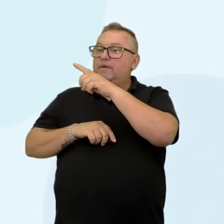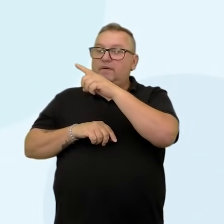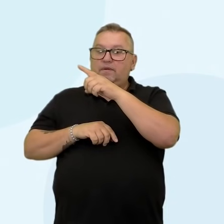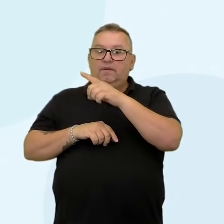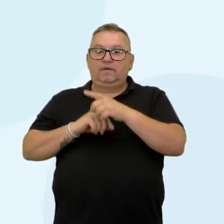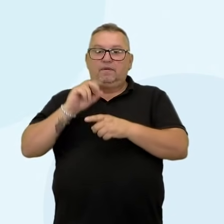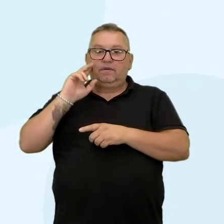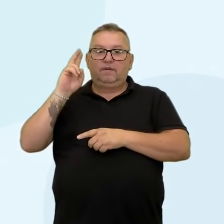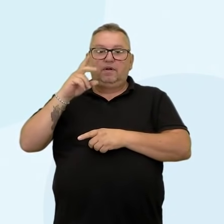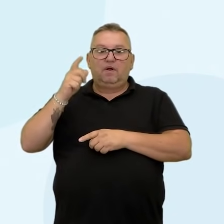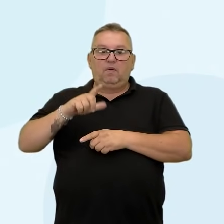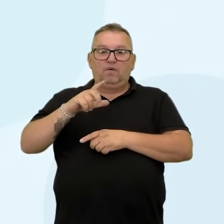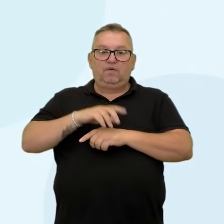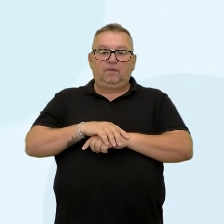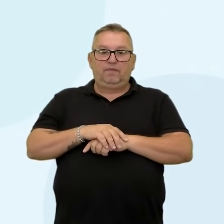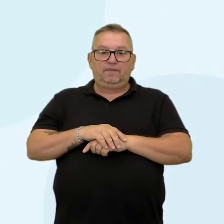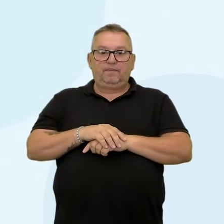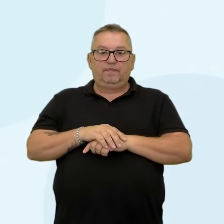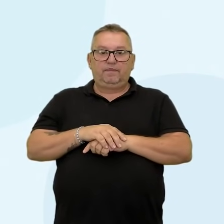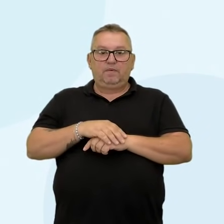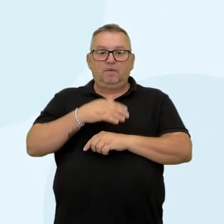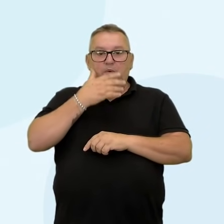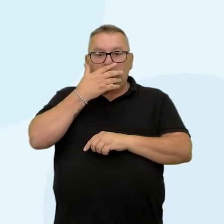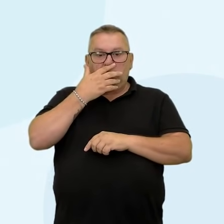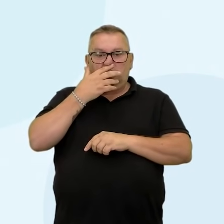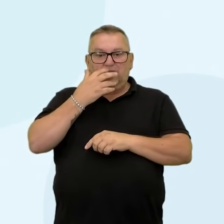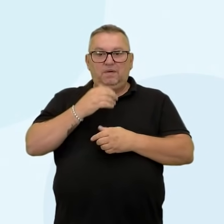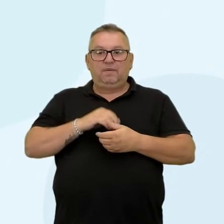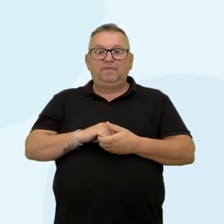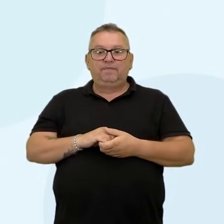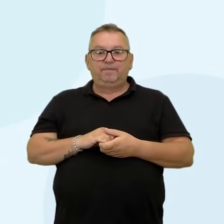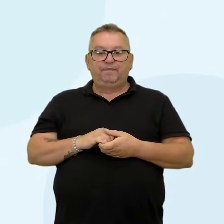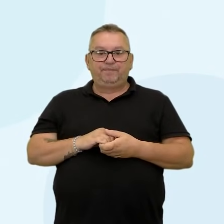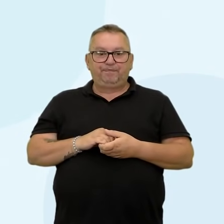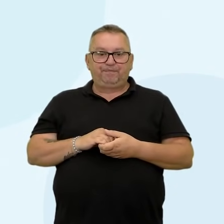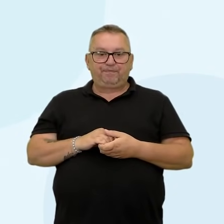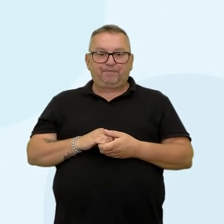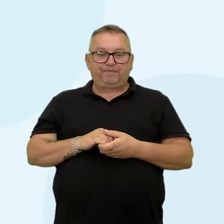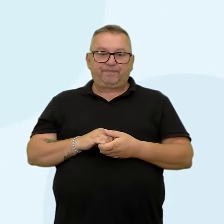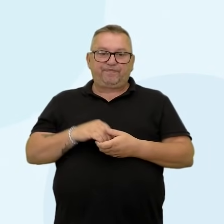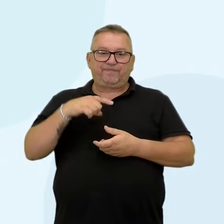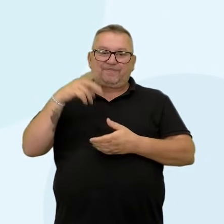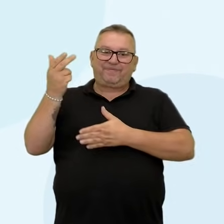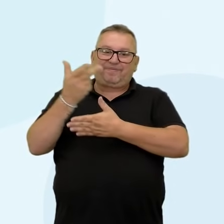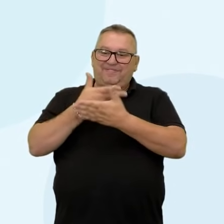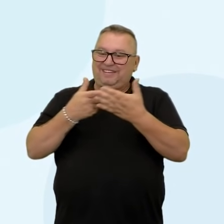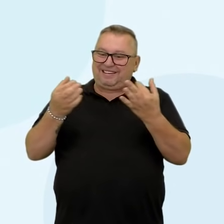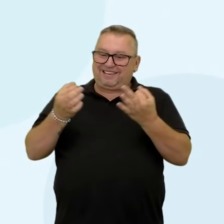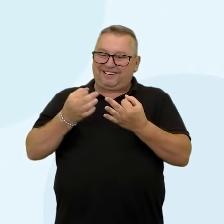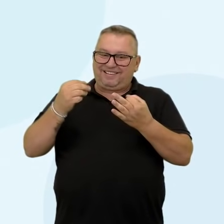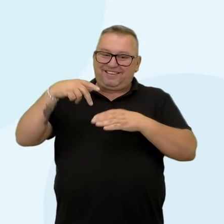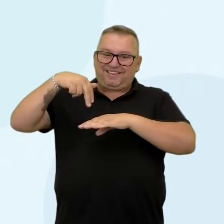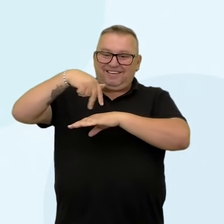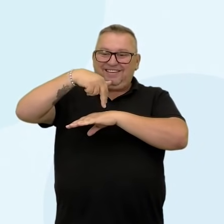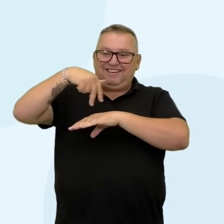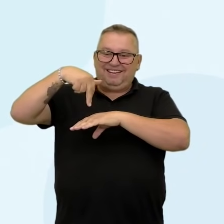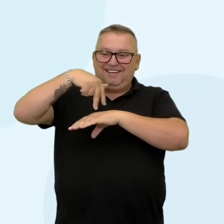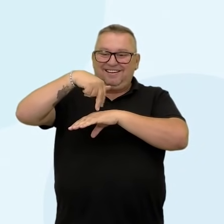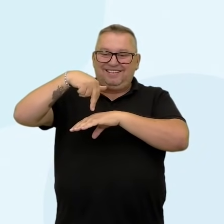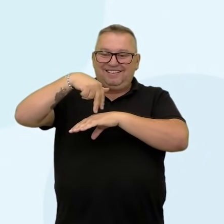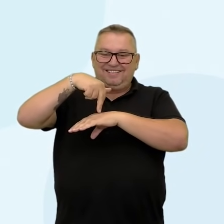e a gente está onde a gente tá aqui ó Oi eita não é o desenho não ficou lá muito bom